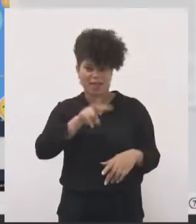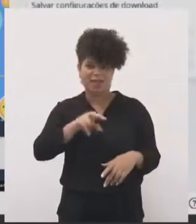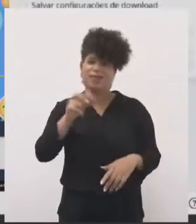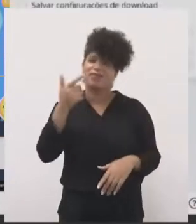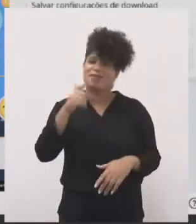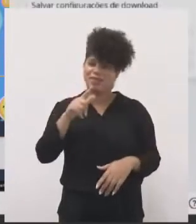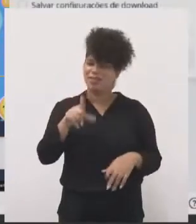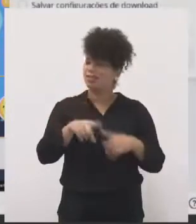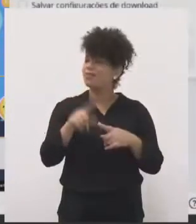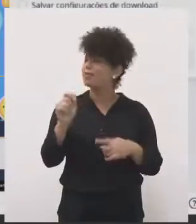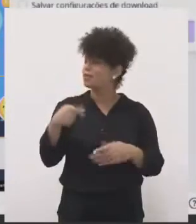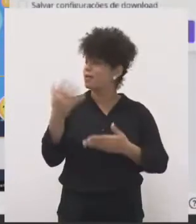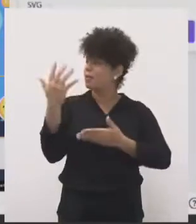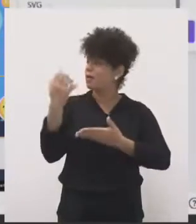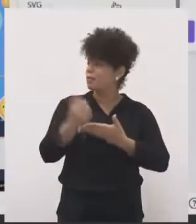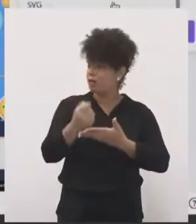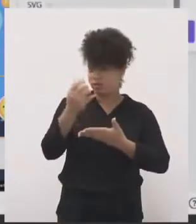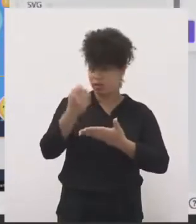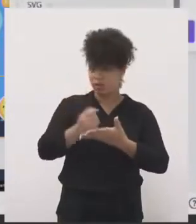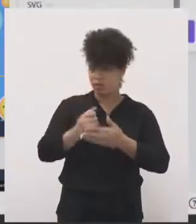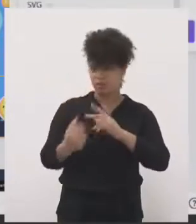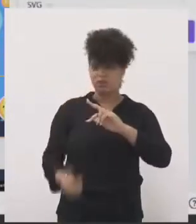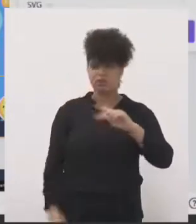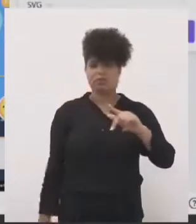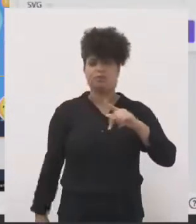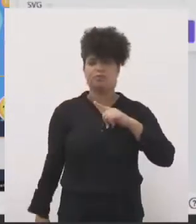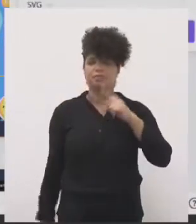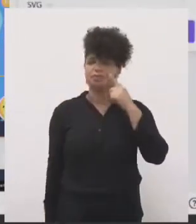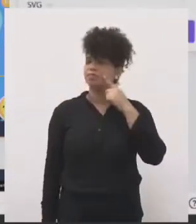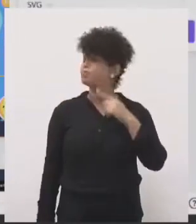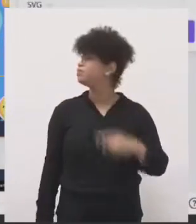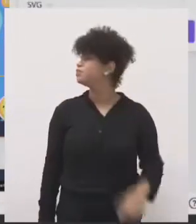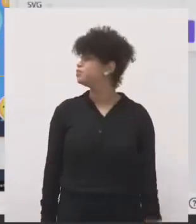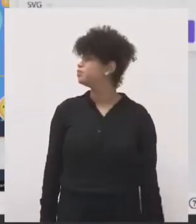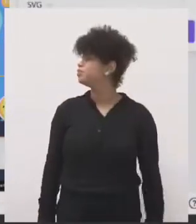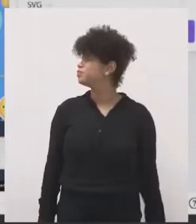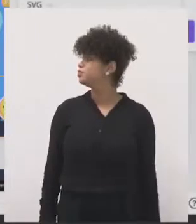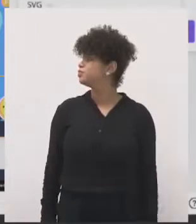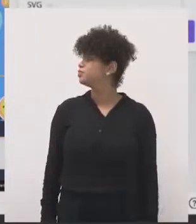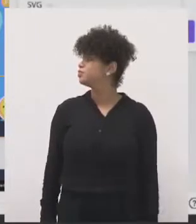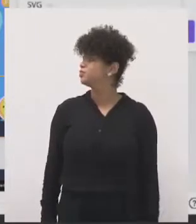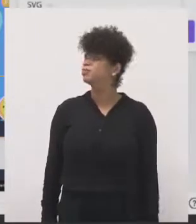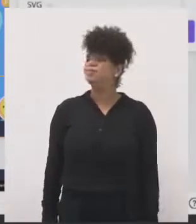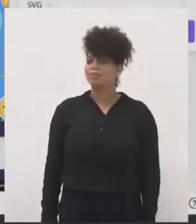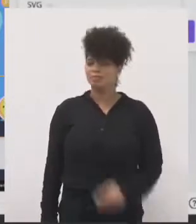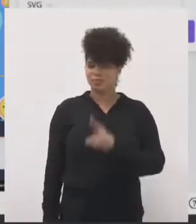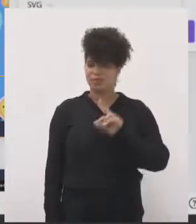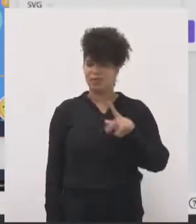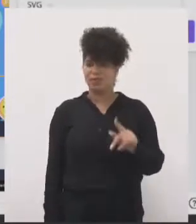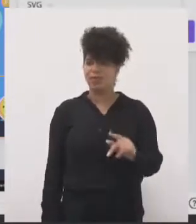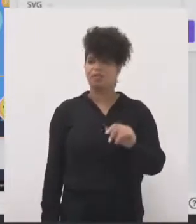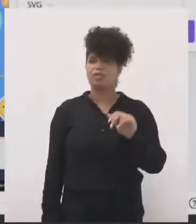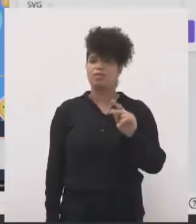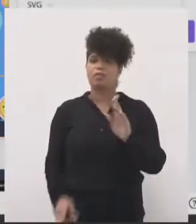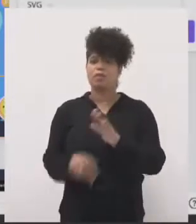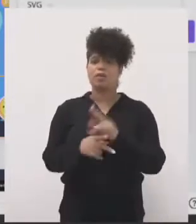gente pode baixar em diversos formatos, tem diversas opções, PNG,